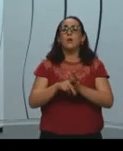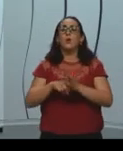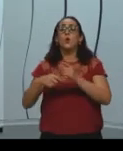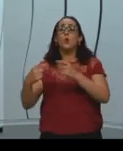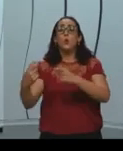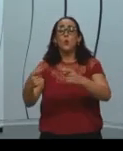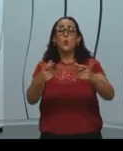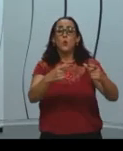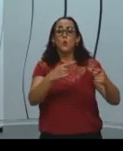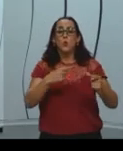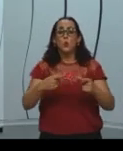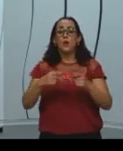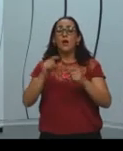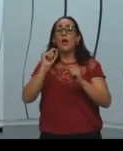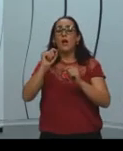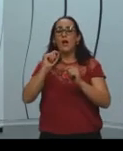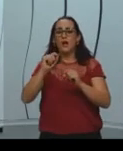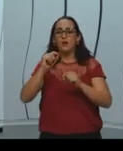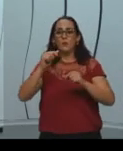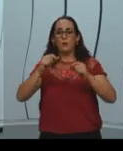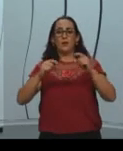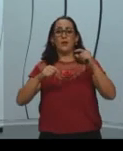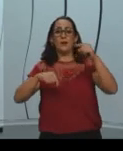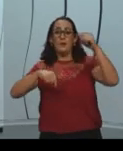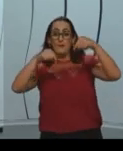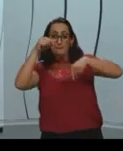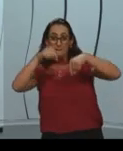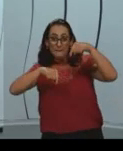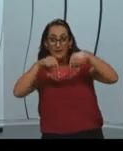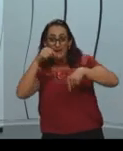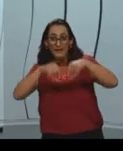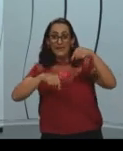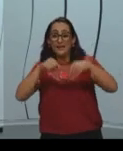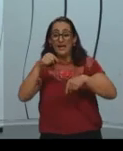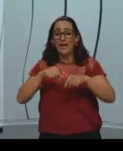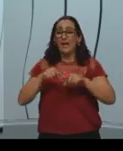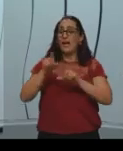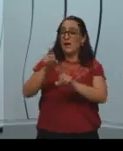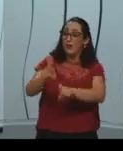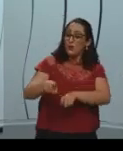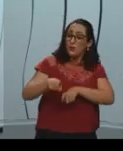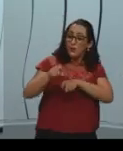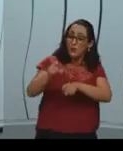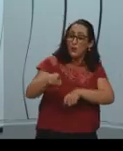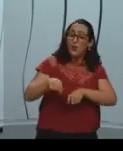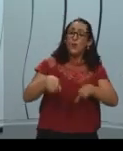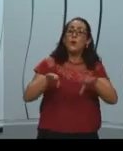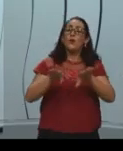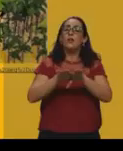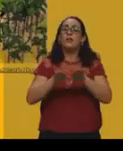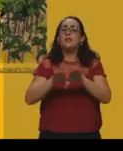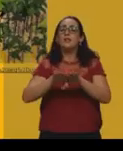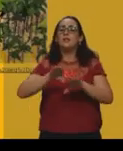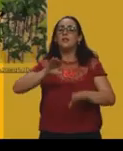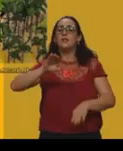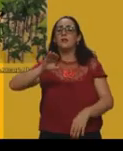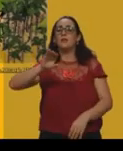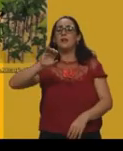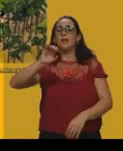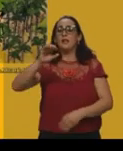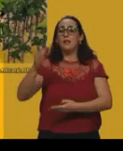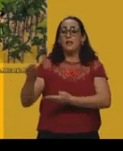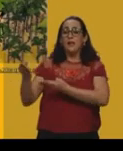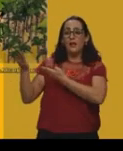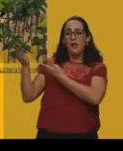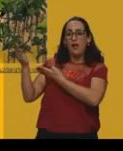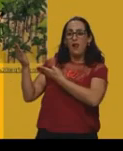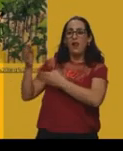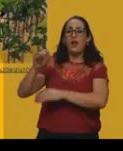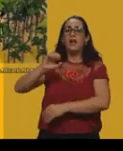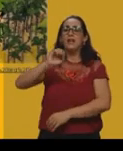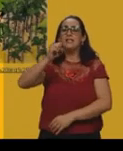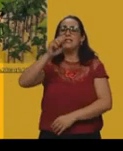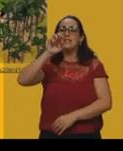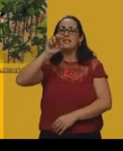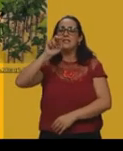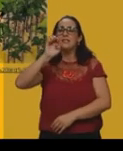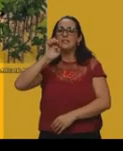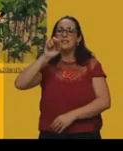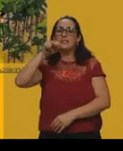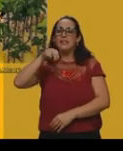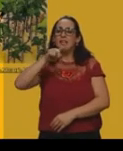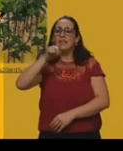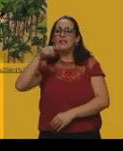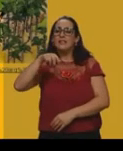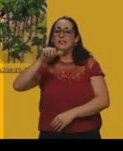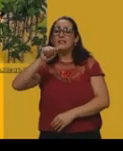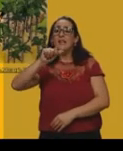tínhamos também as roças que faziam parte e a senzala, que era onde ficavam os